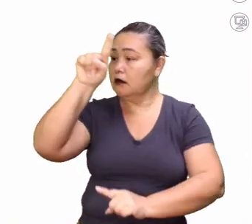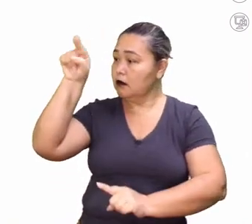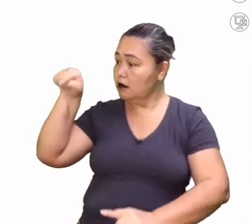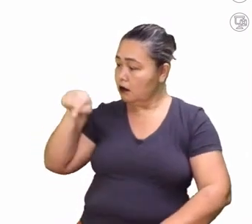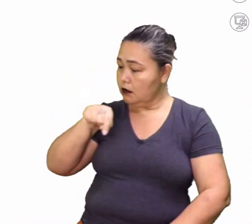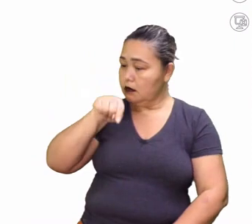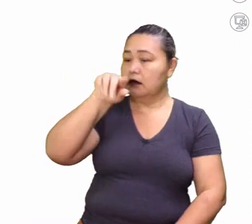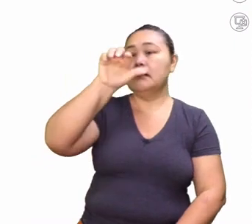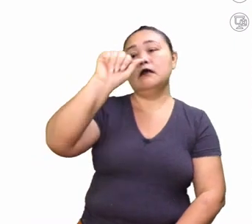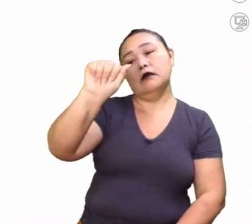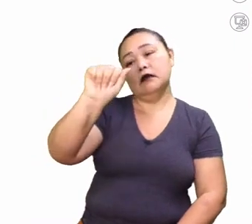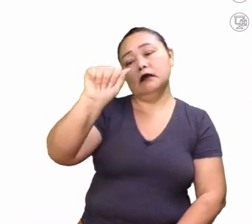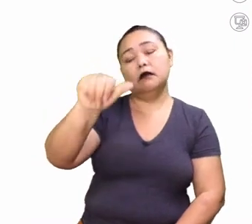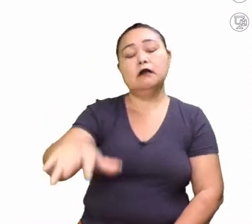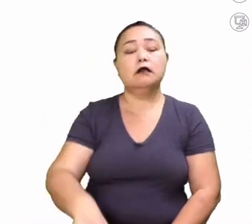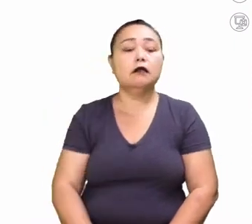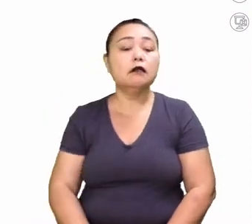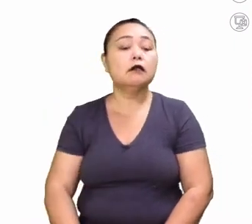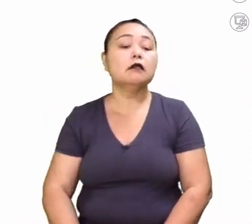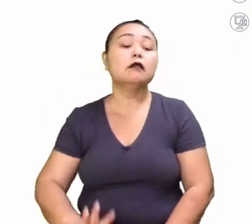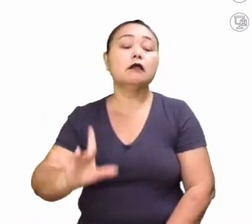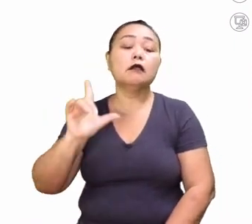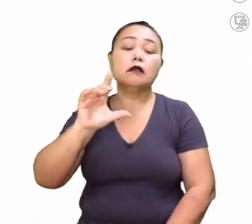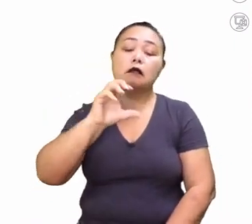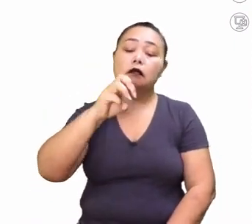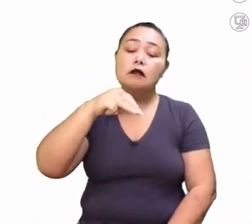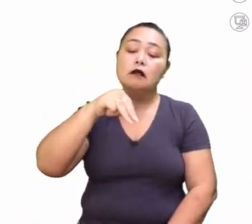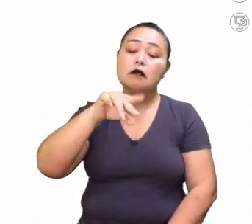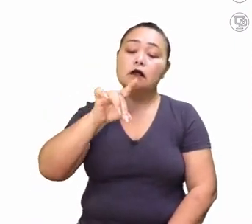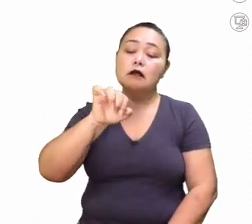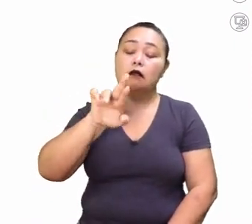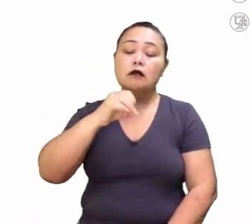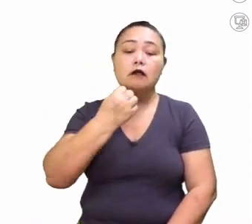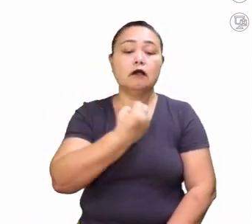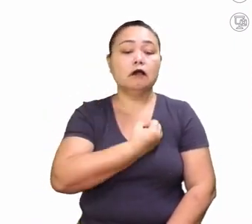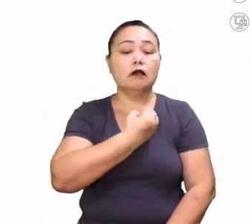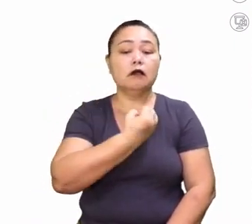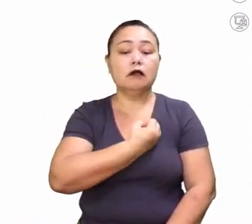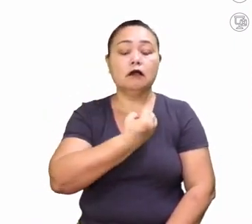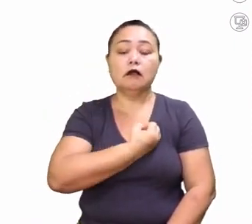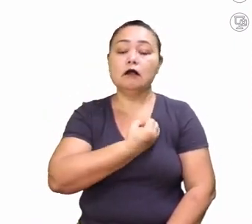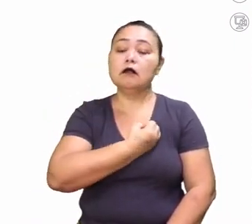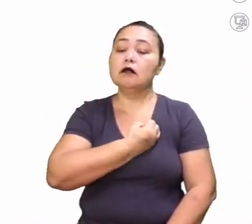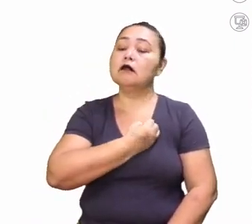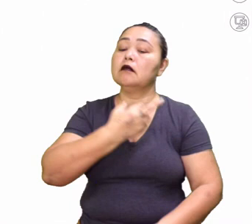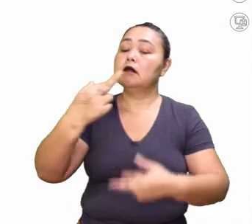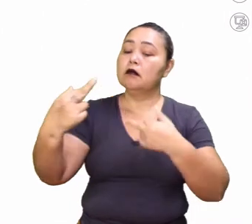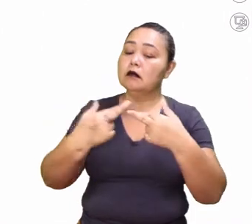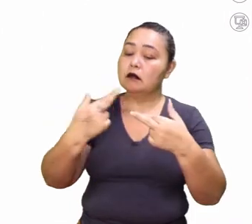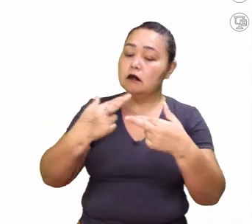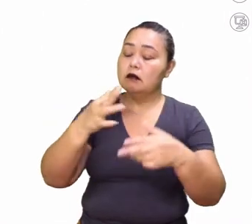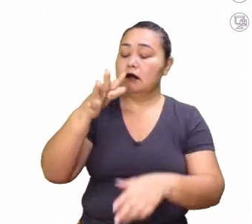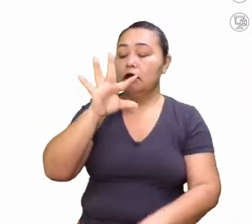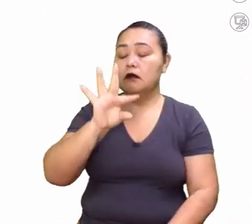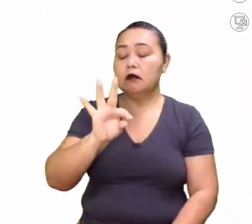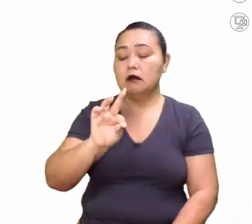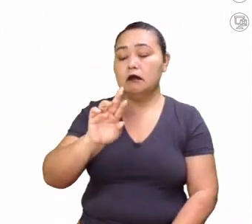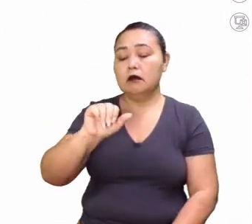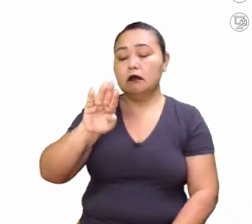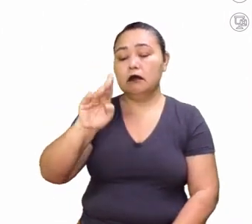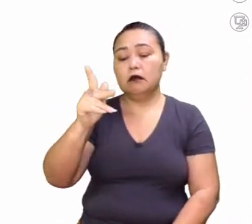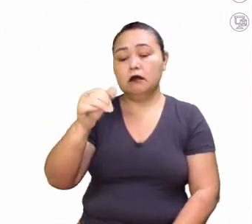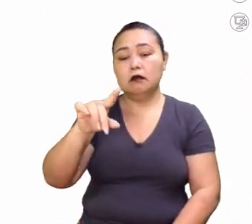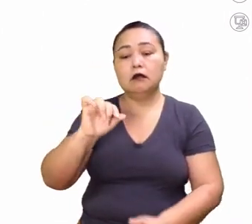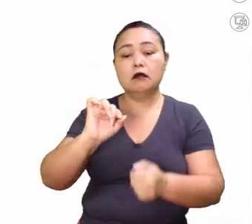a em modulo em valor numérico o valor do trabalho Total trocado com meio externo